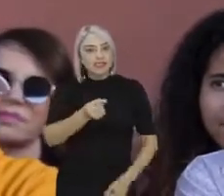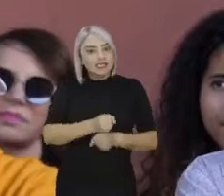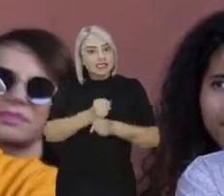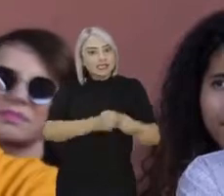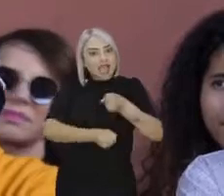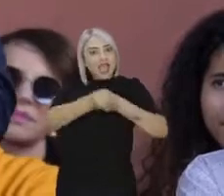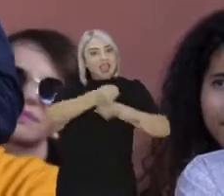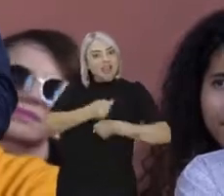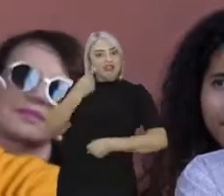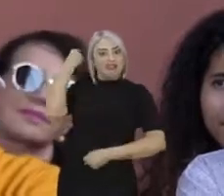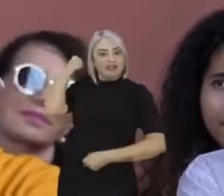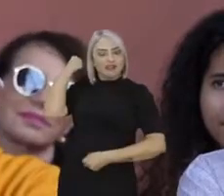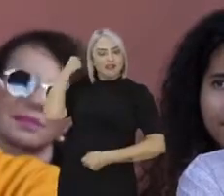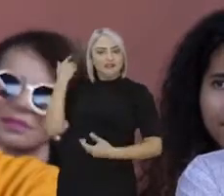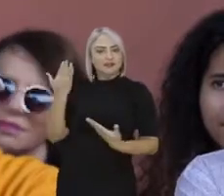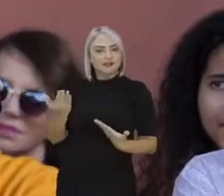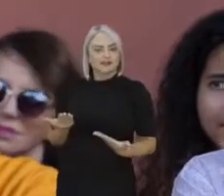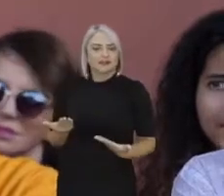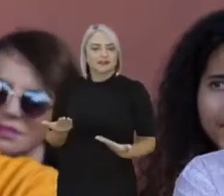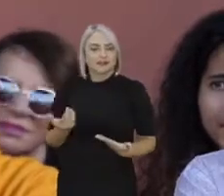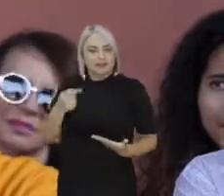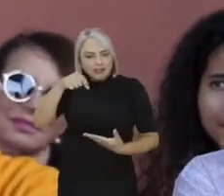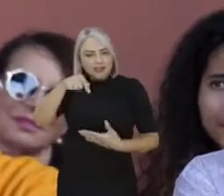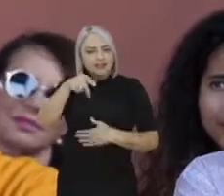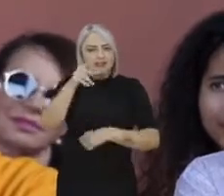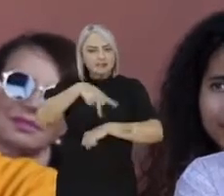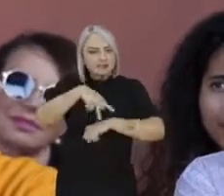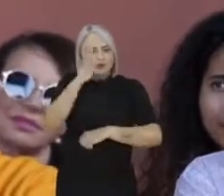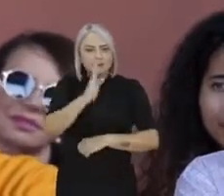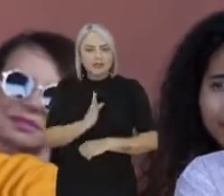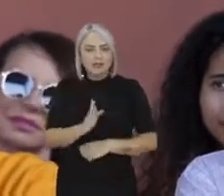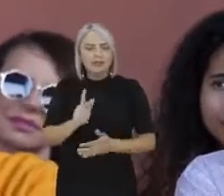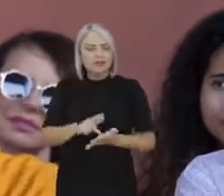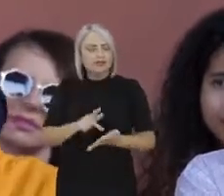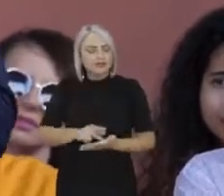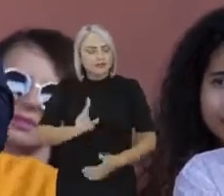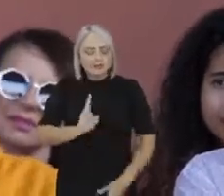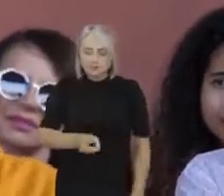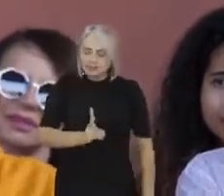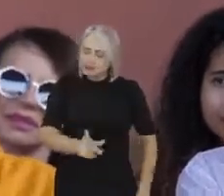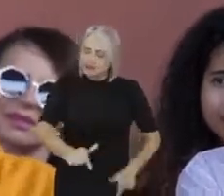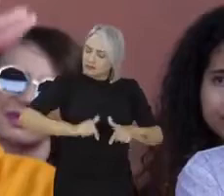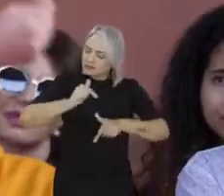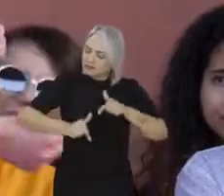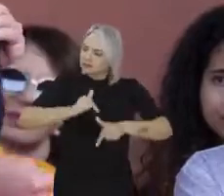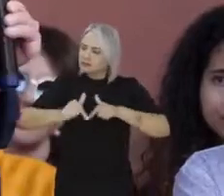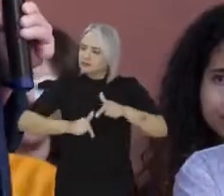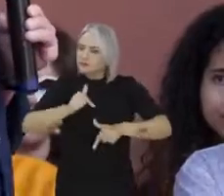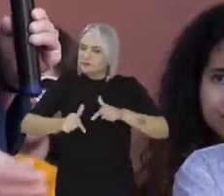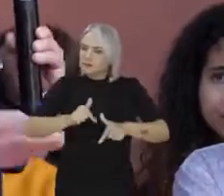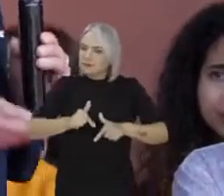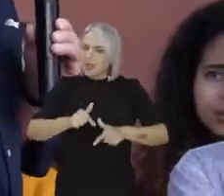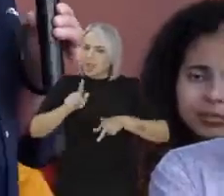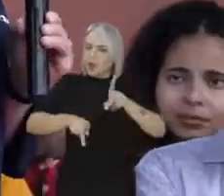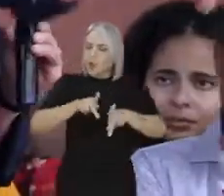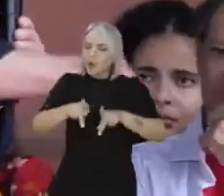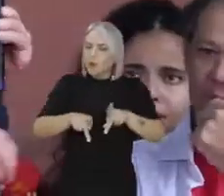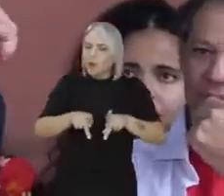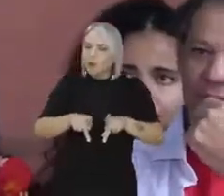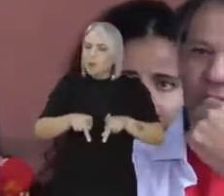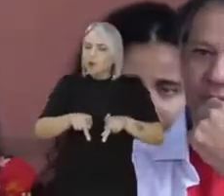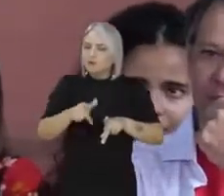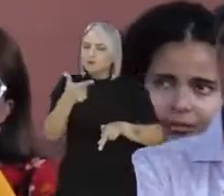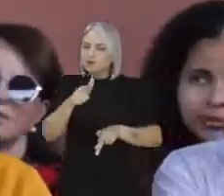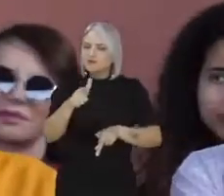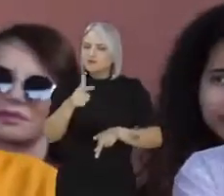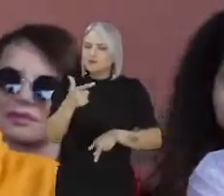Então, esse país, na verdade, sempre trabalhou para que o povo ficasse desinformado, para que o povo não